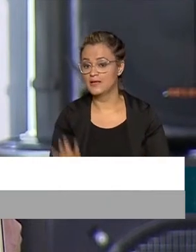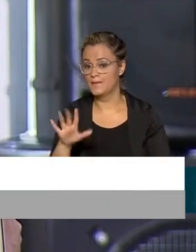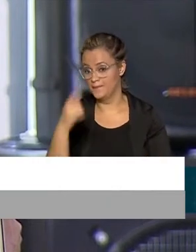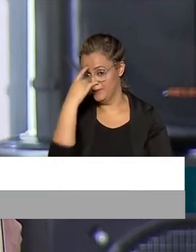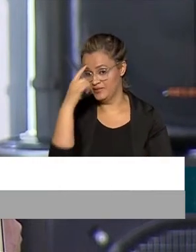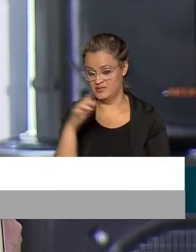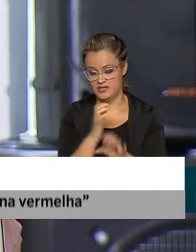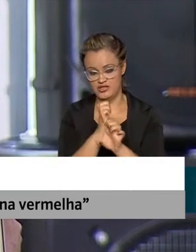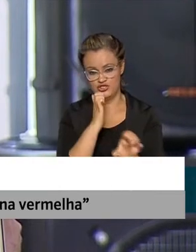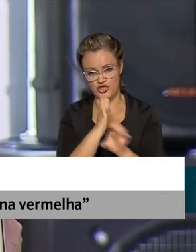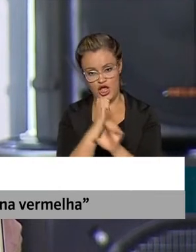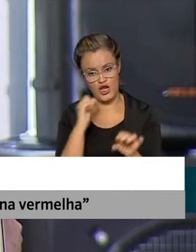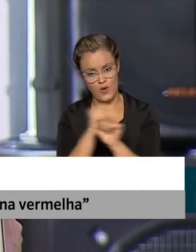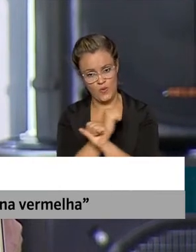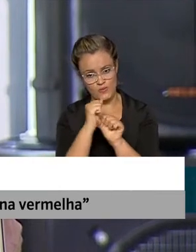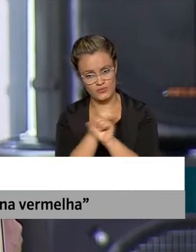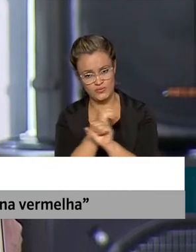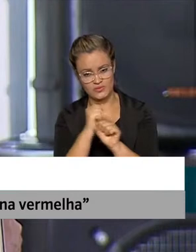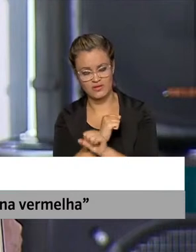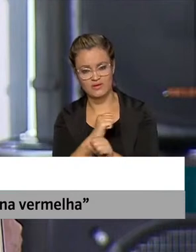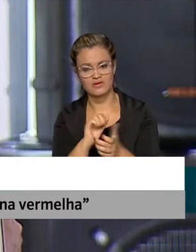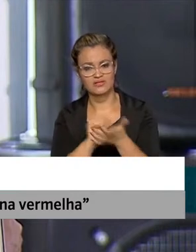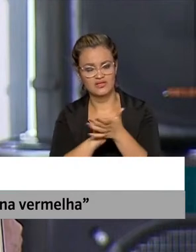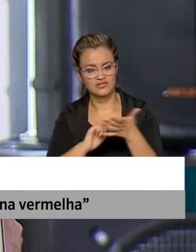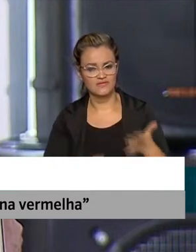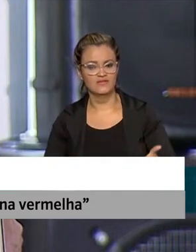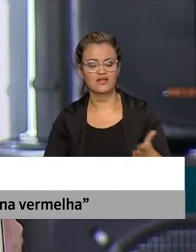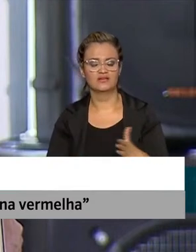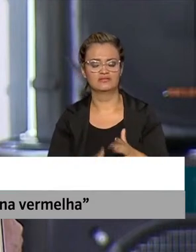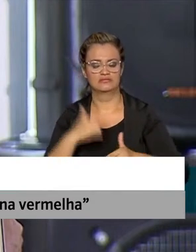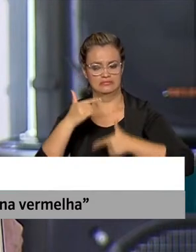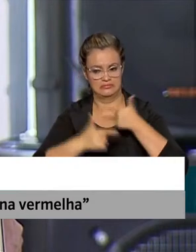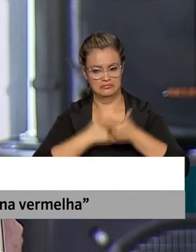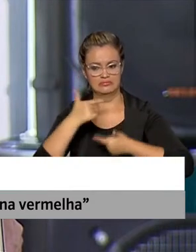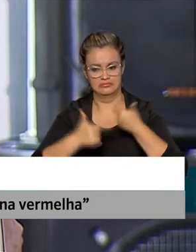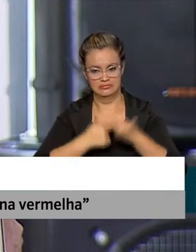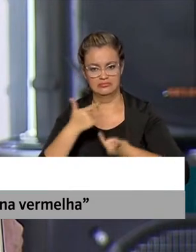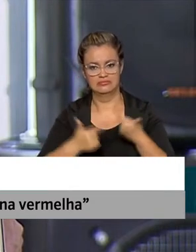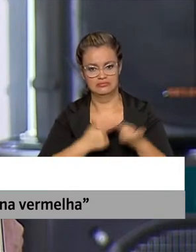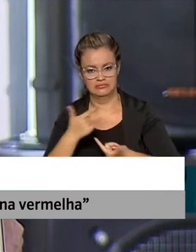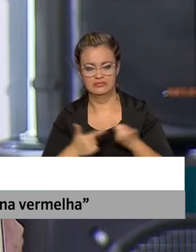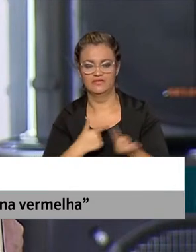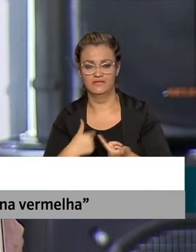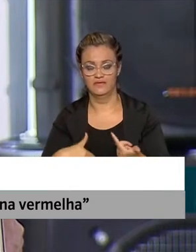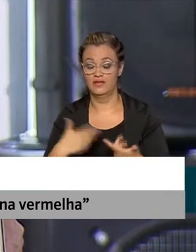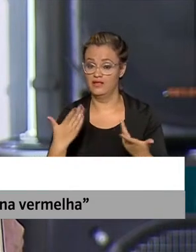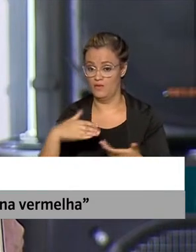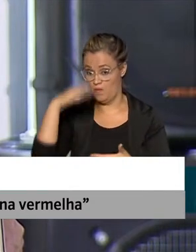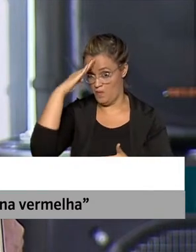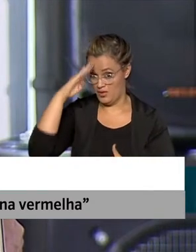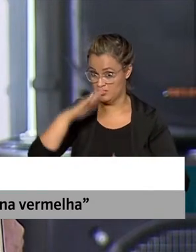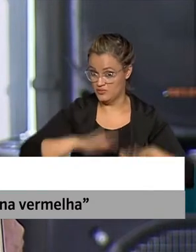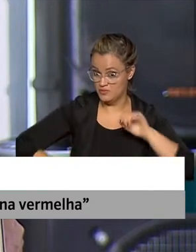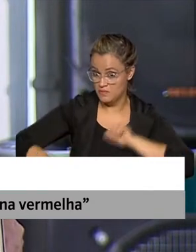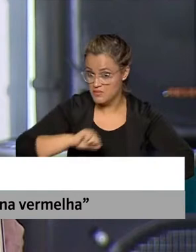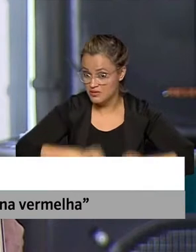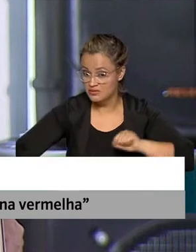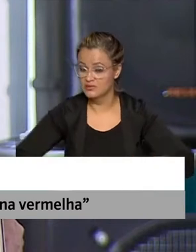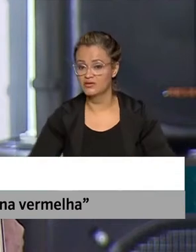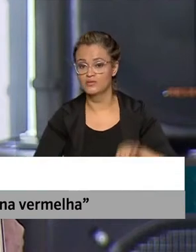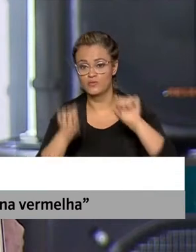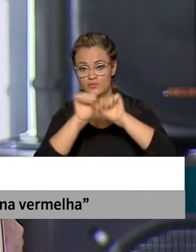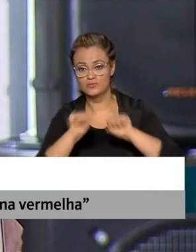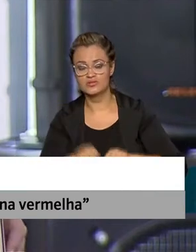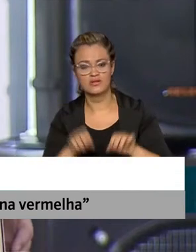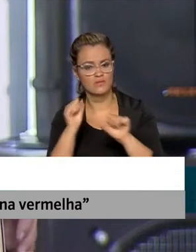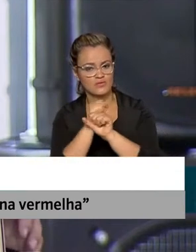No tocante ao Departamento de Engenharia e Construção, as atividades foram intensas e proveitosas. O Exército Brasileiro, por meio do seu sistema de